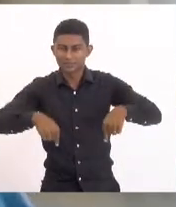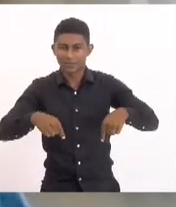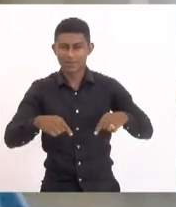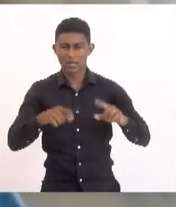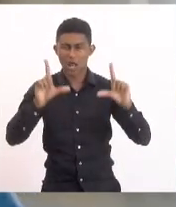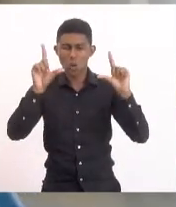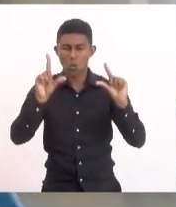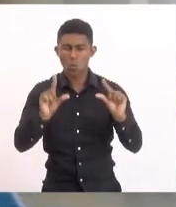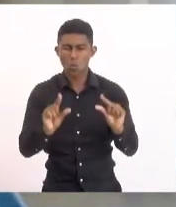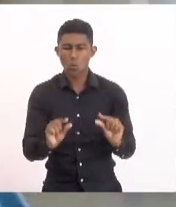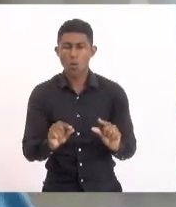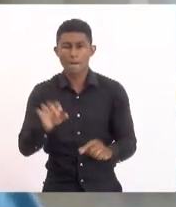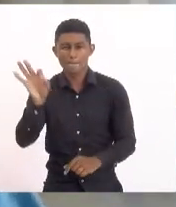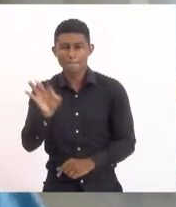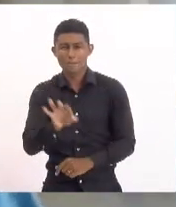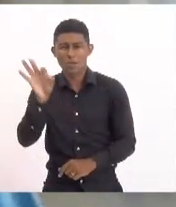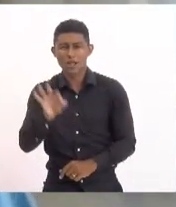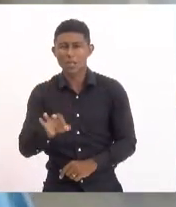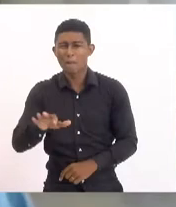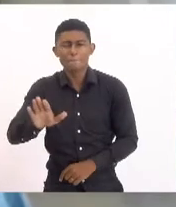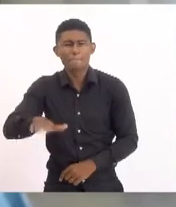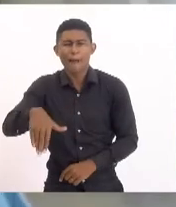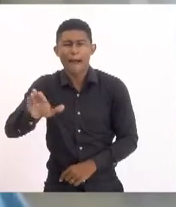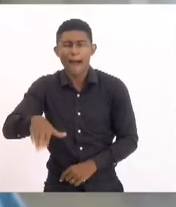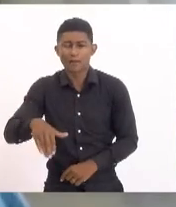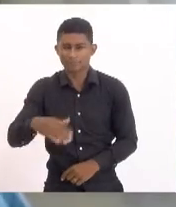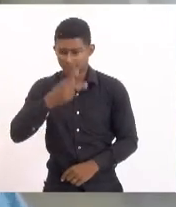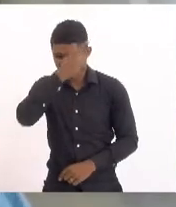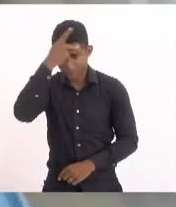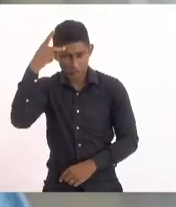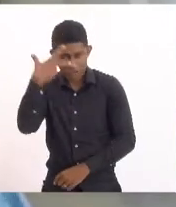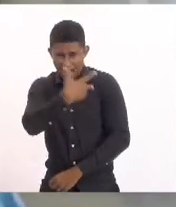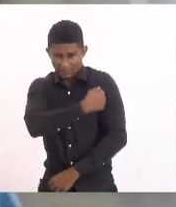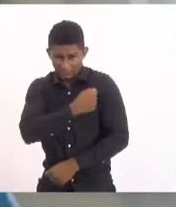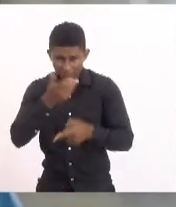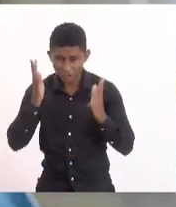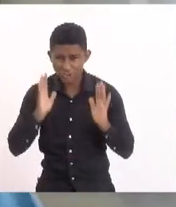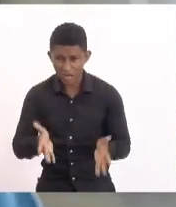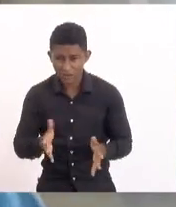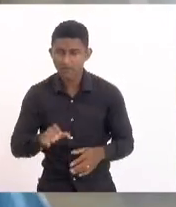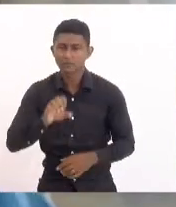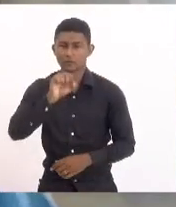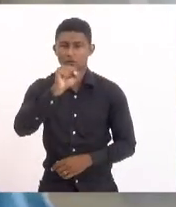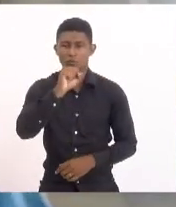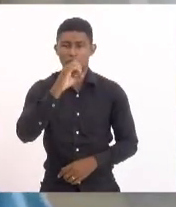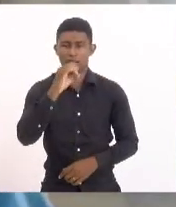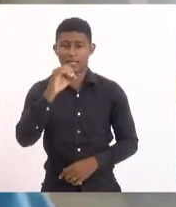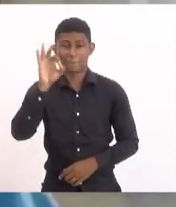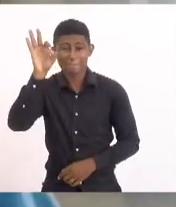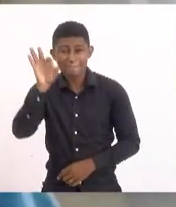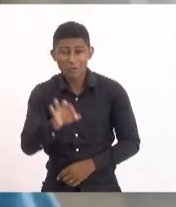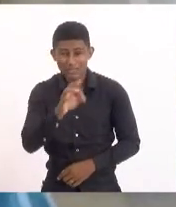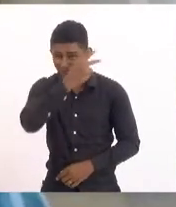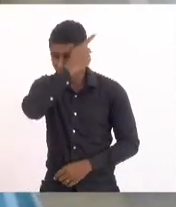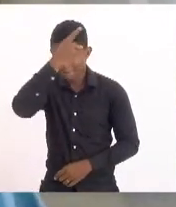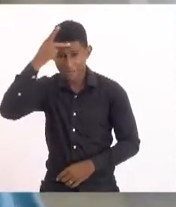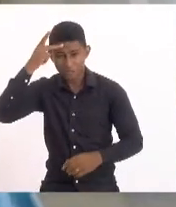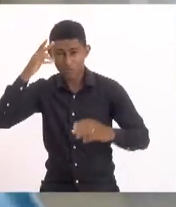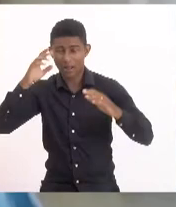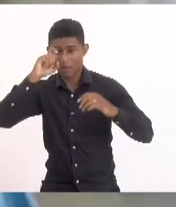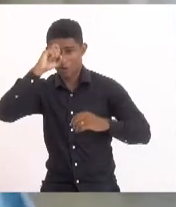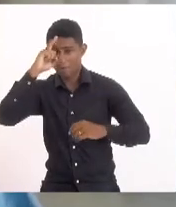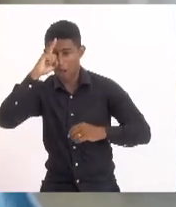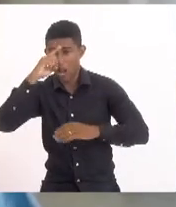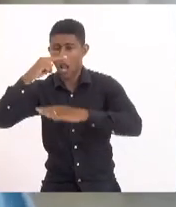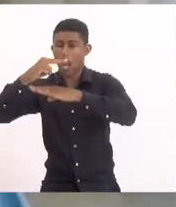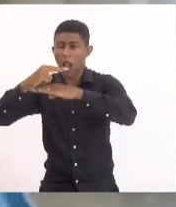mortalidade entre pessoas vacinadas muito mais baixa. A gente sabe que 80% dos internados e das pessoas que estão vindo a óbito são pessoas que não